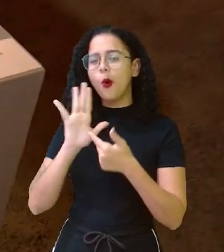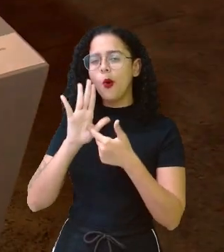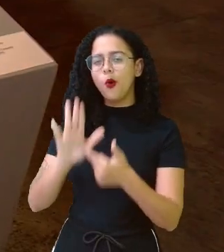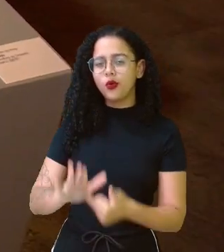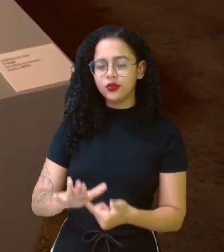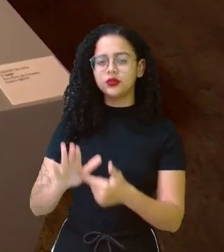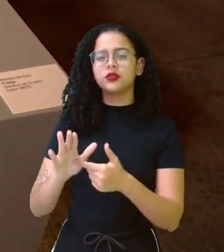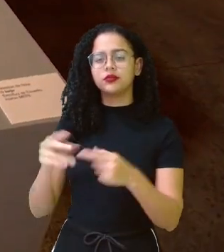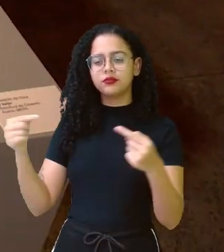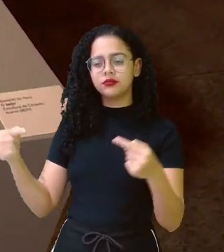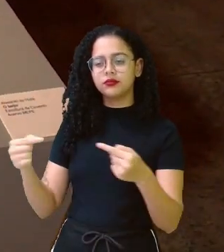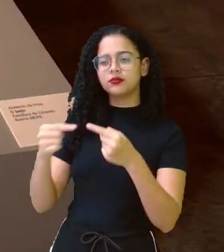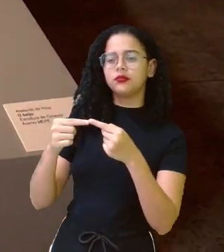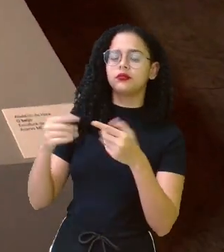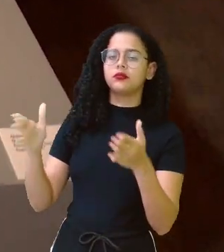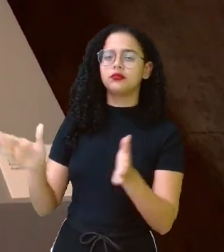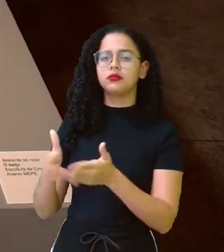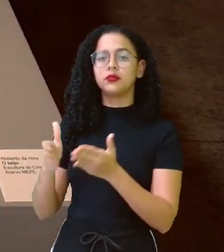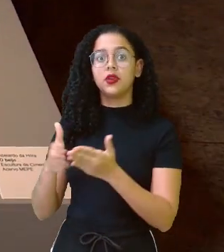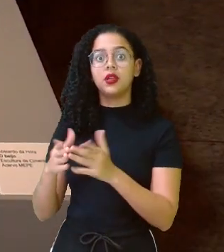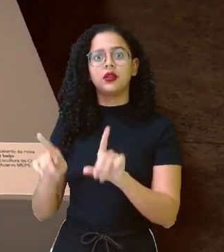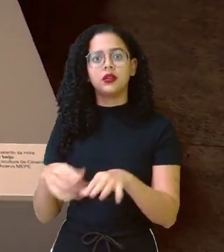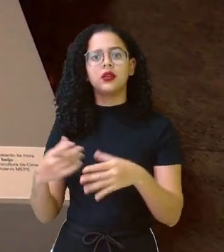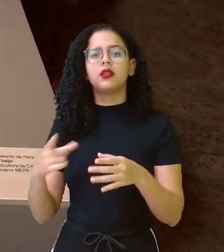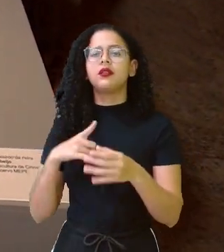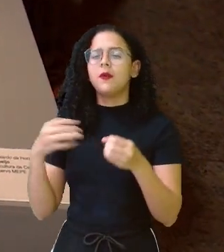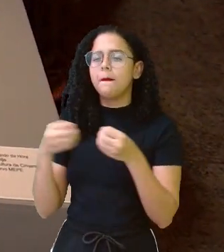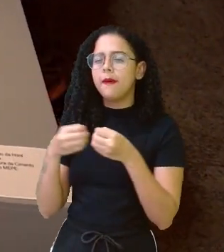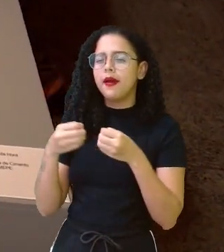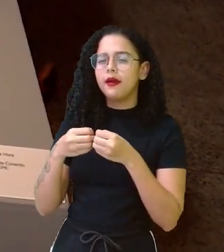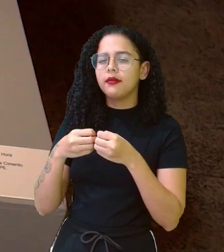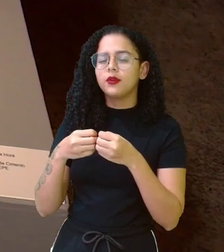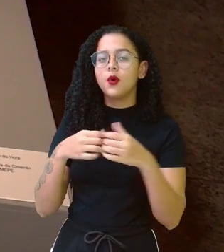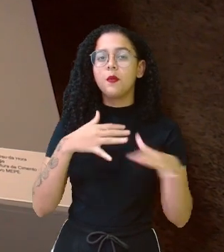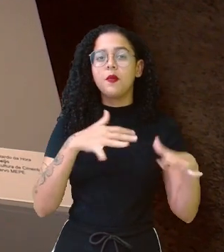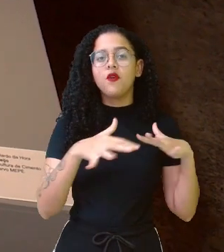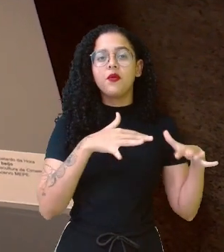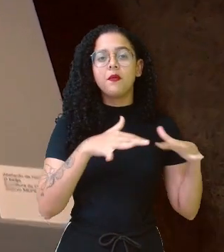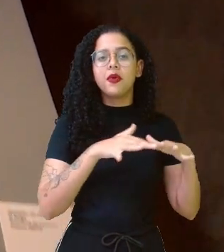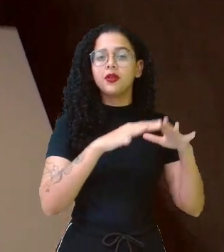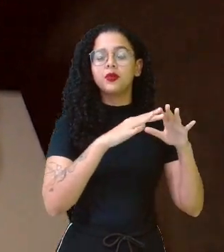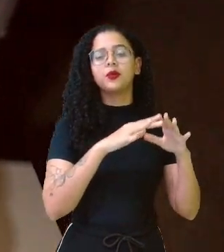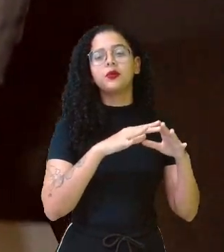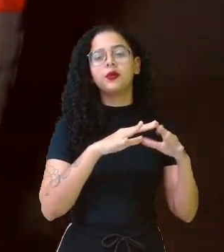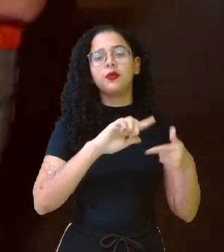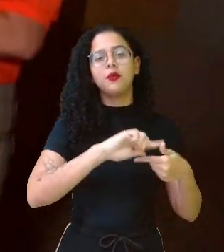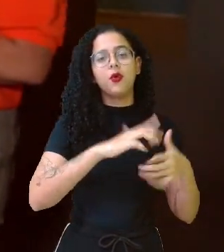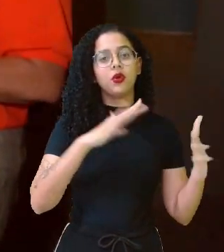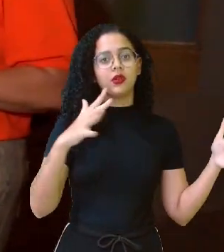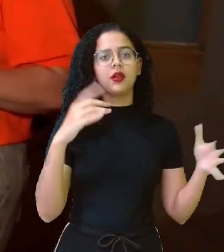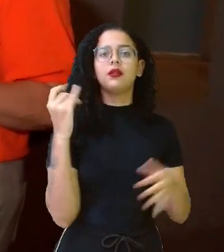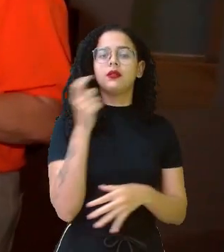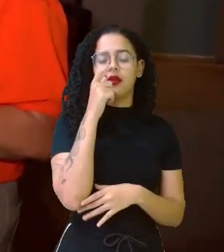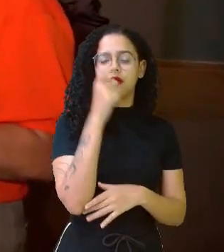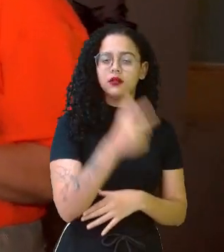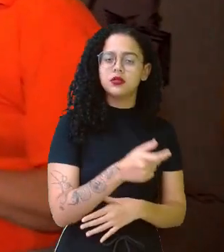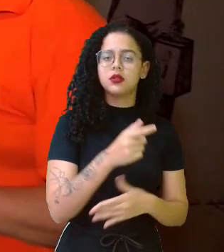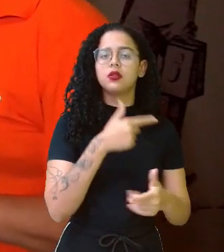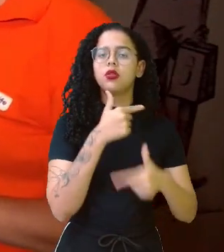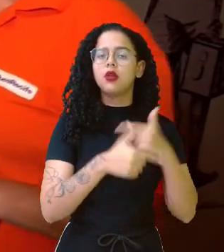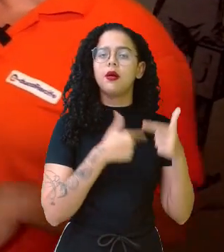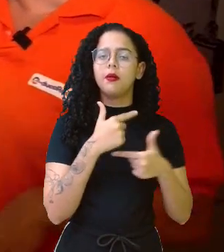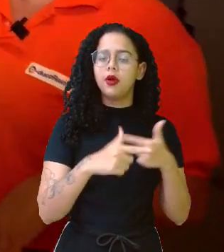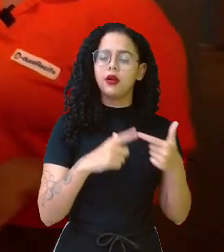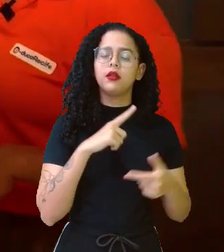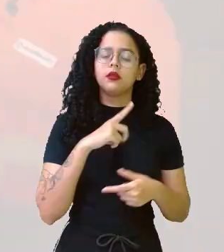ele esteve bem perto, né, do movimento modernista mesmo, Isso, né? isso, exatamente. Então é bem interessante esses trabalhos que temos aqui